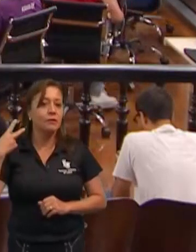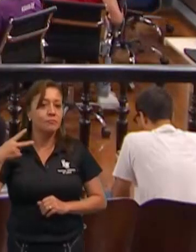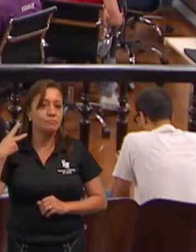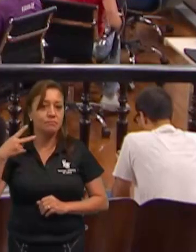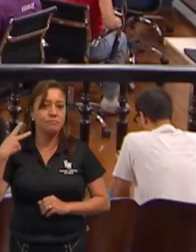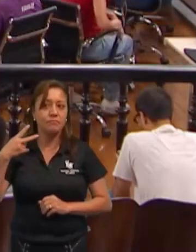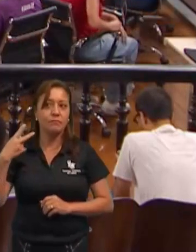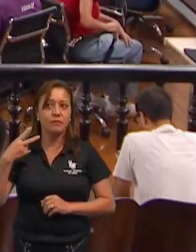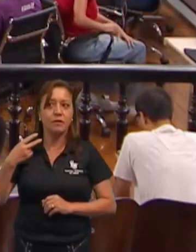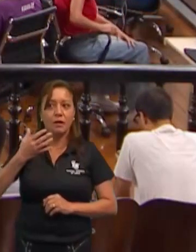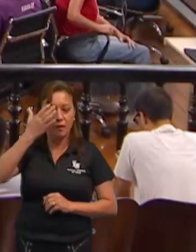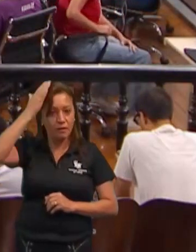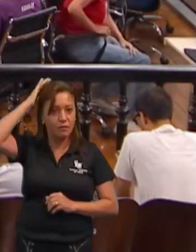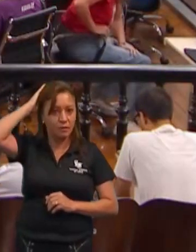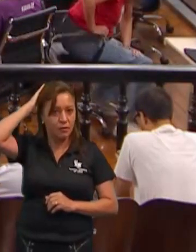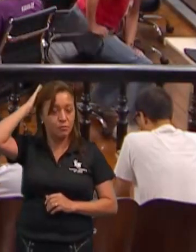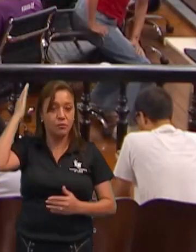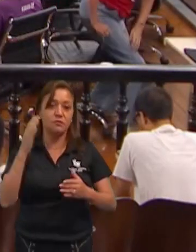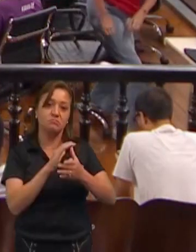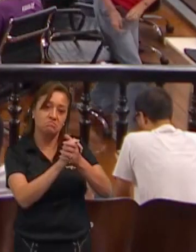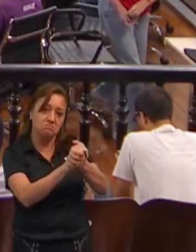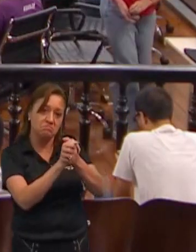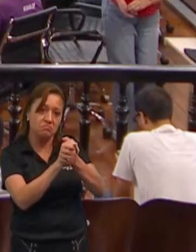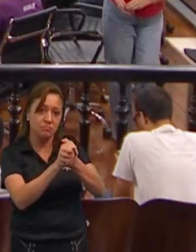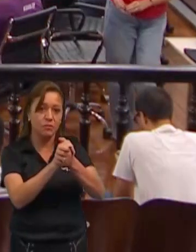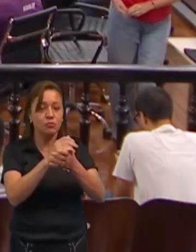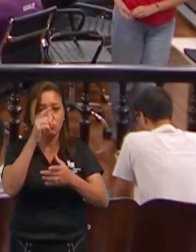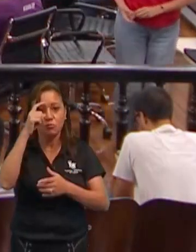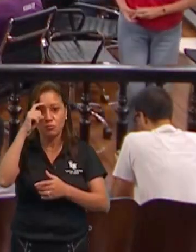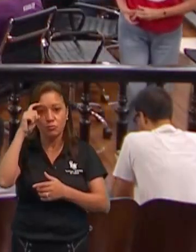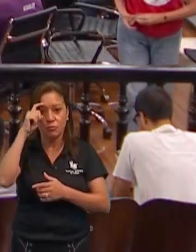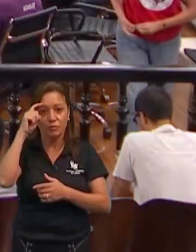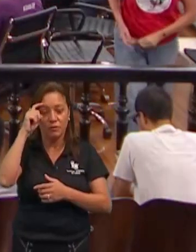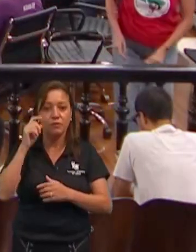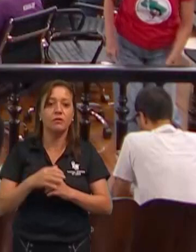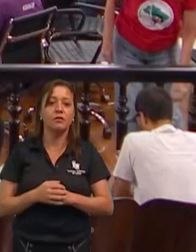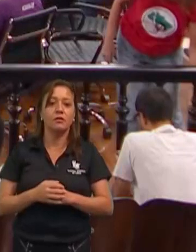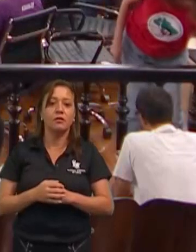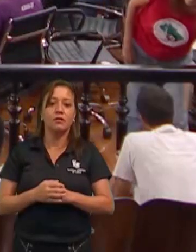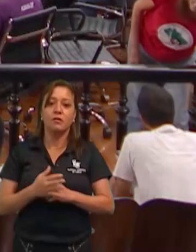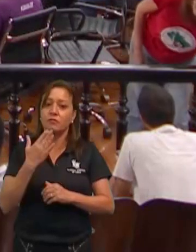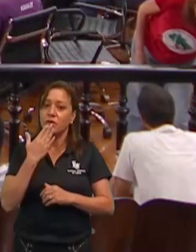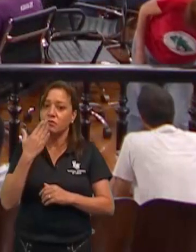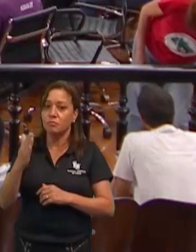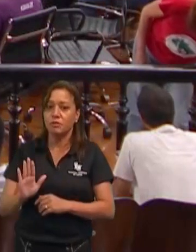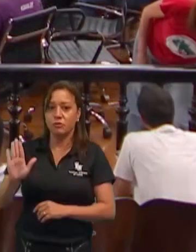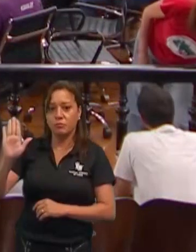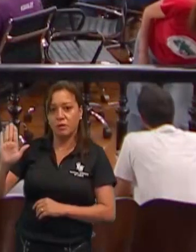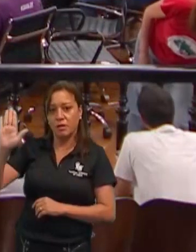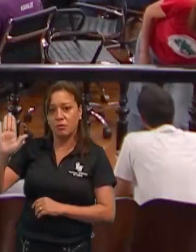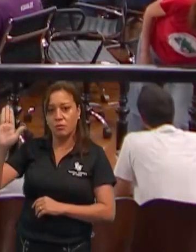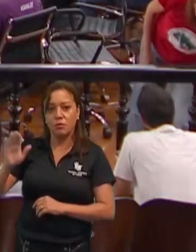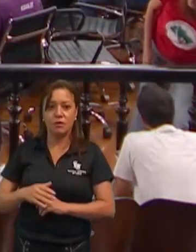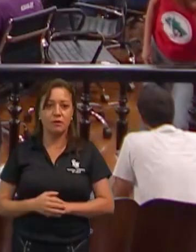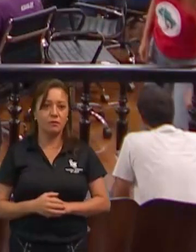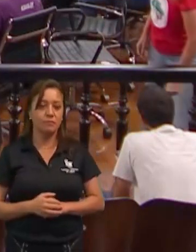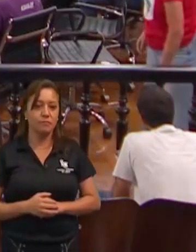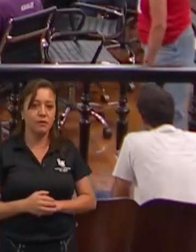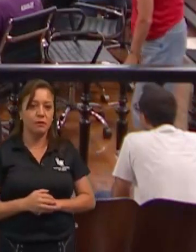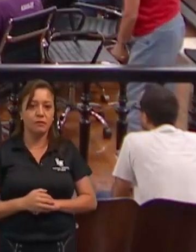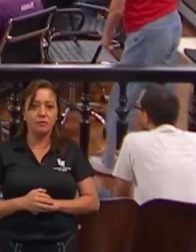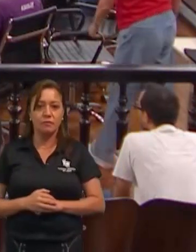Luiz. Cumprimentar o vereador Juraci também. Vou pedir até que ele faça um pedido pela ordem novamente para fazer um encaminhamento mais claro ainda. Eu acho que o senhor já fez no